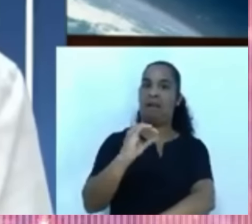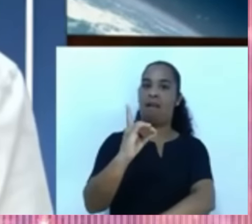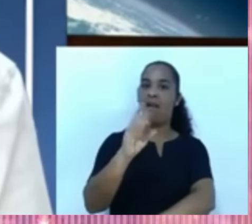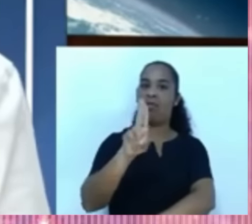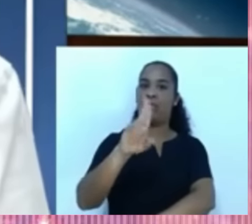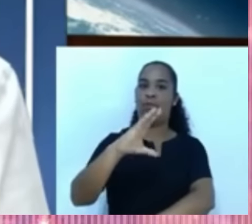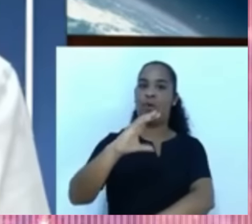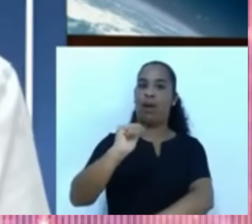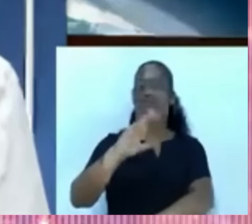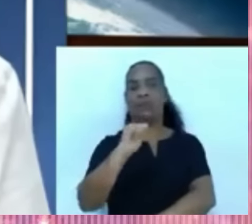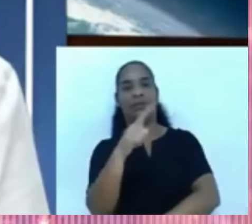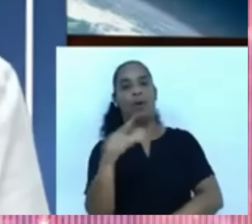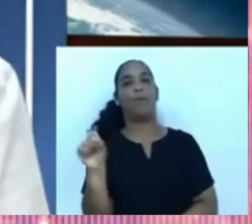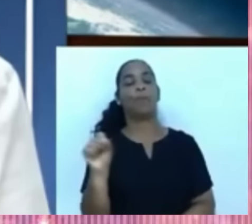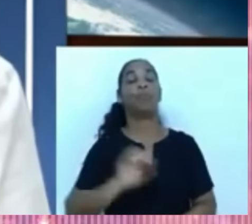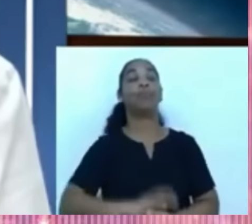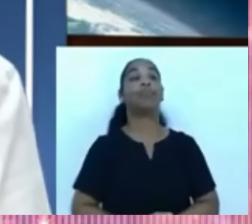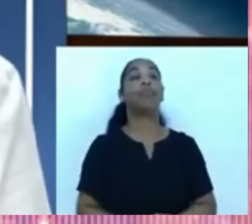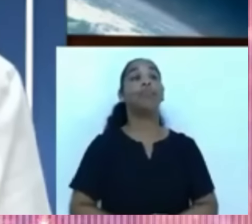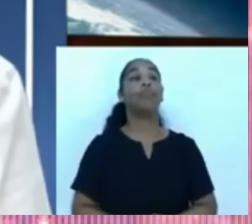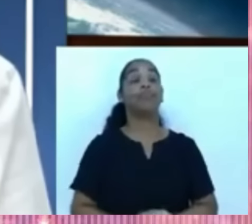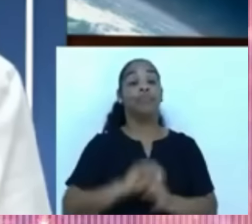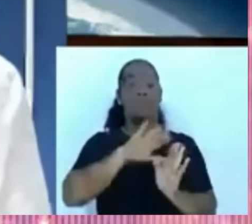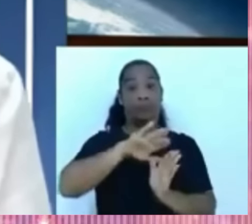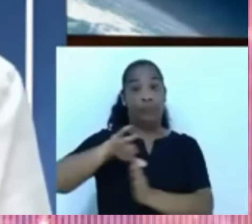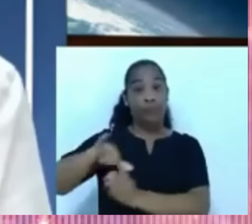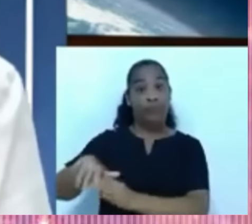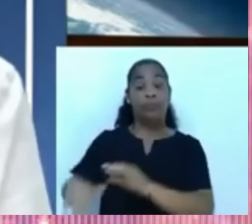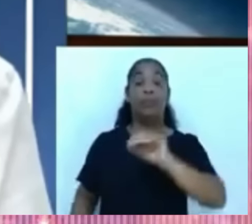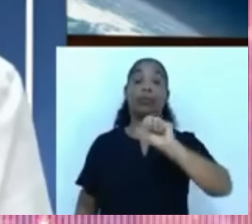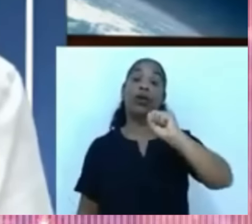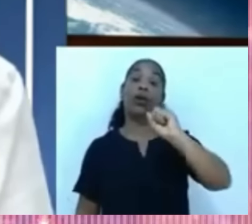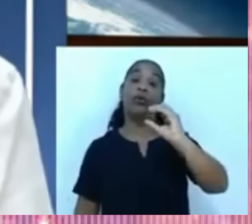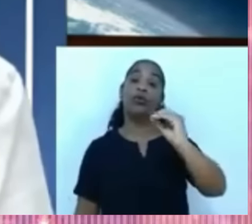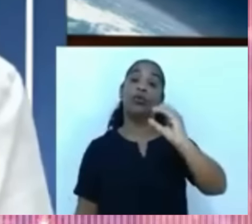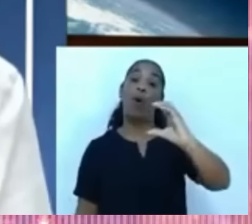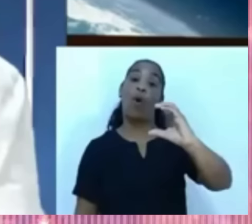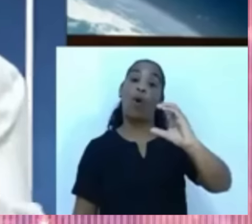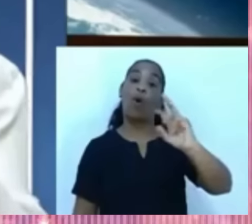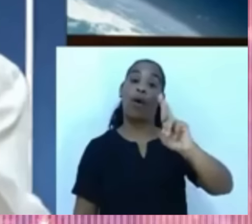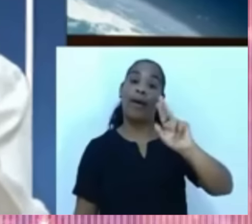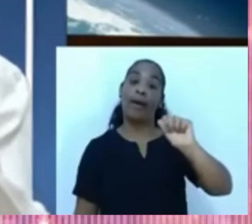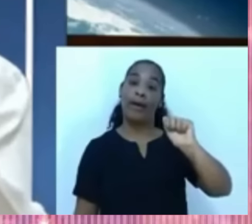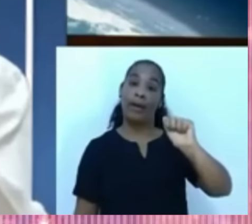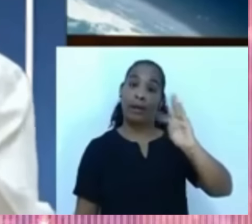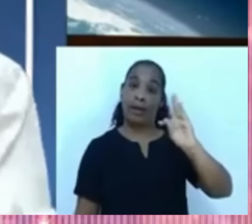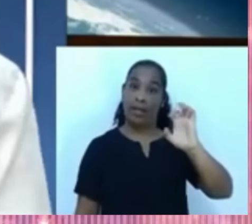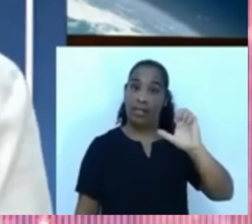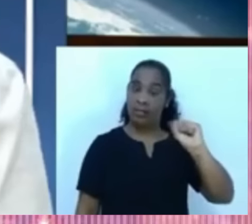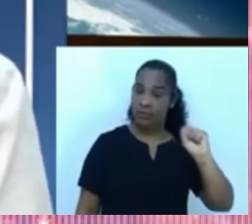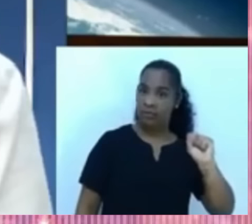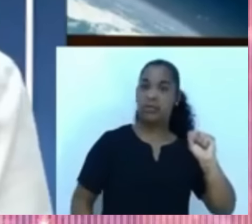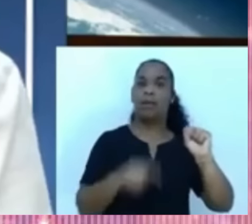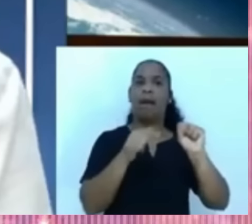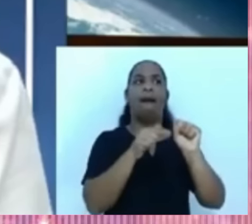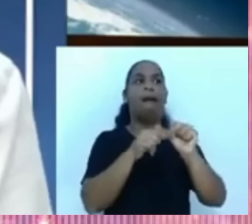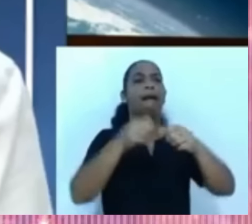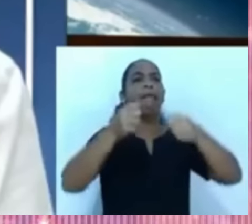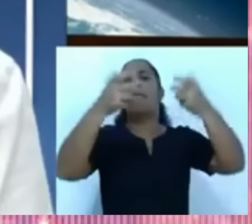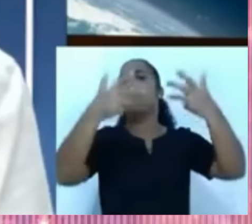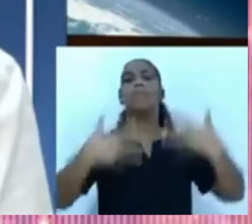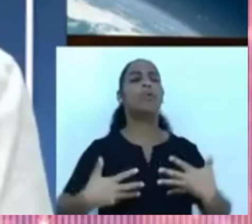educação Sócrates teve ocasião de dizer que a educação é a alma da